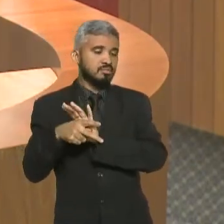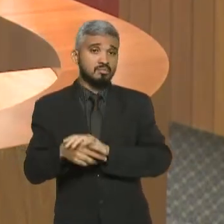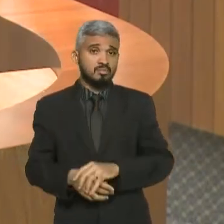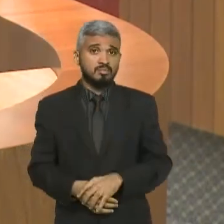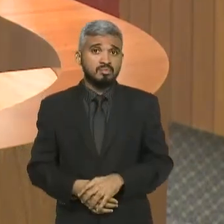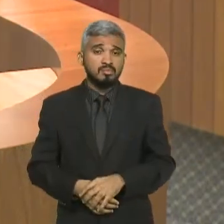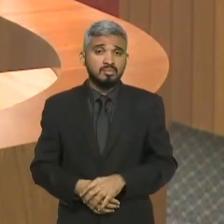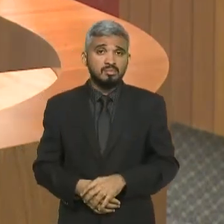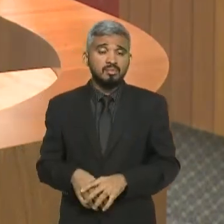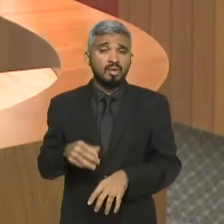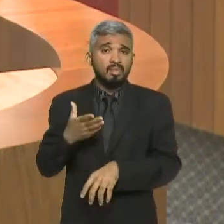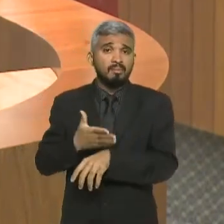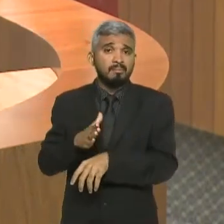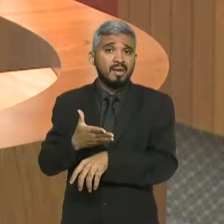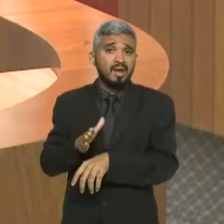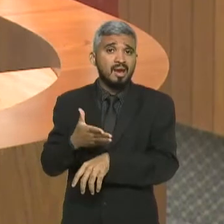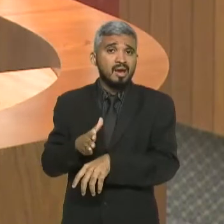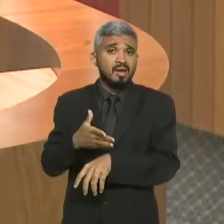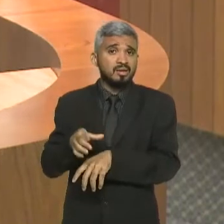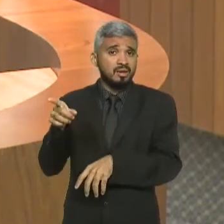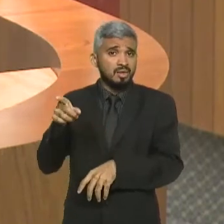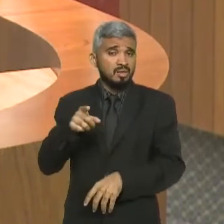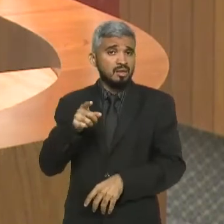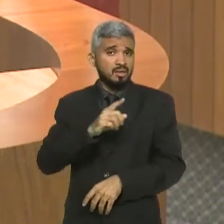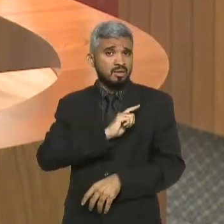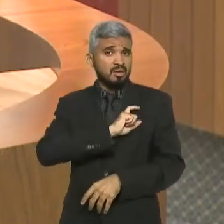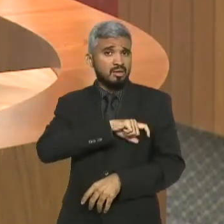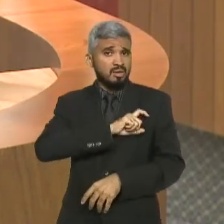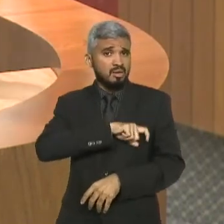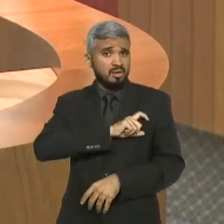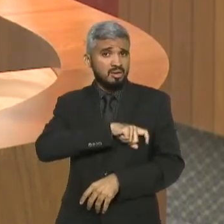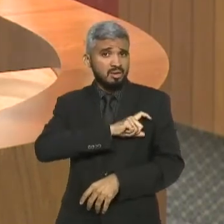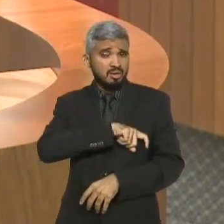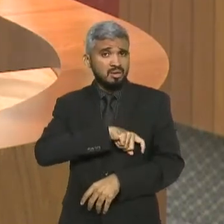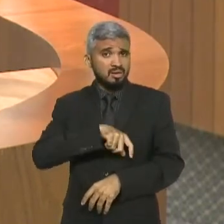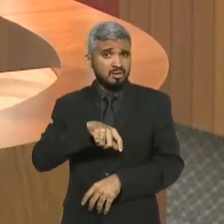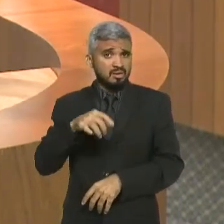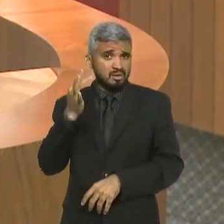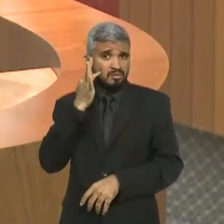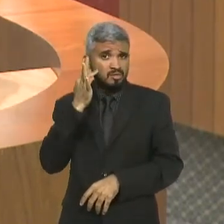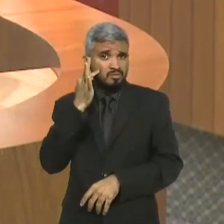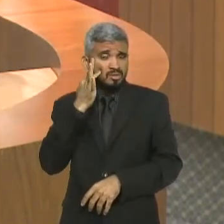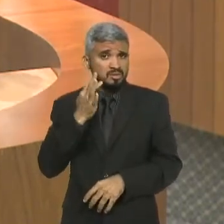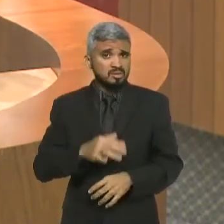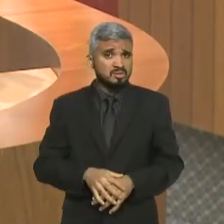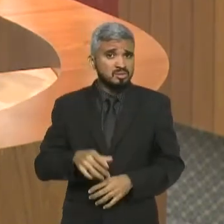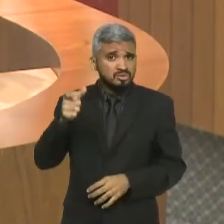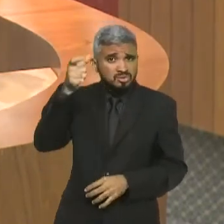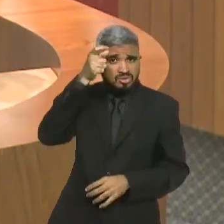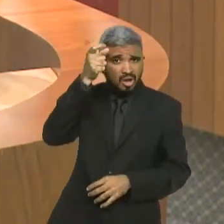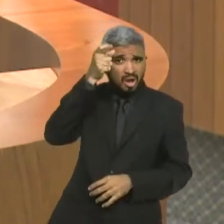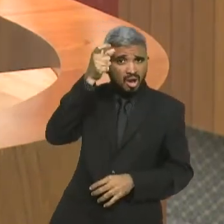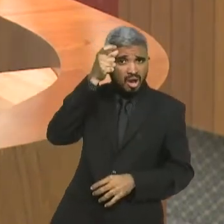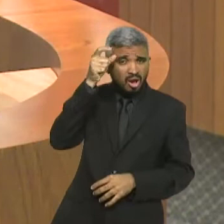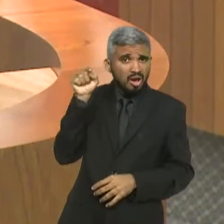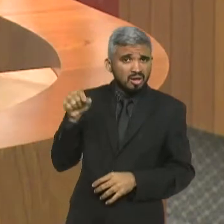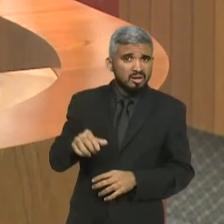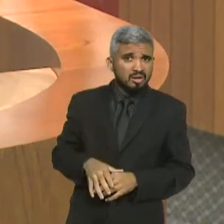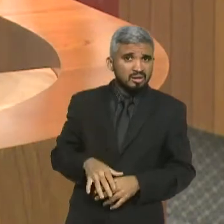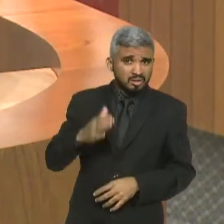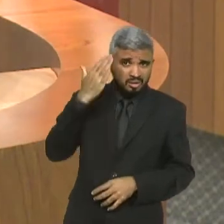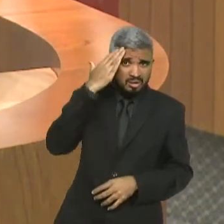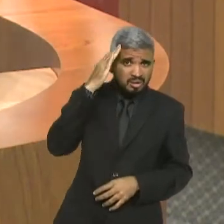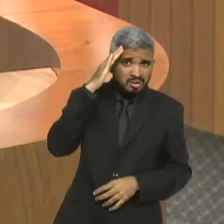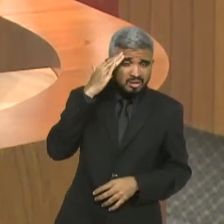É essa prática maquiavélica, diabólica. Vocês conseguiram compreender? O governo